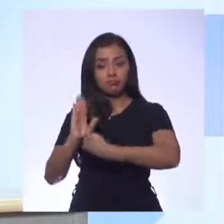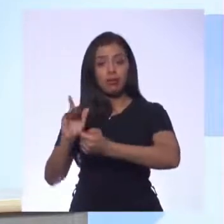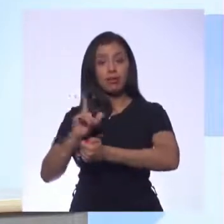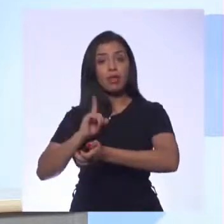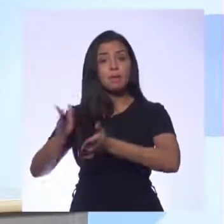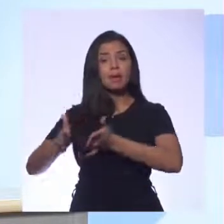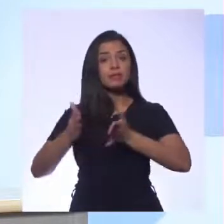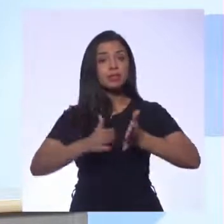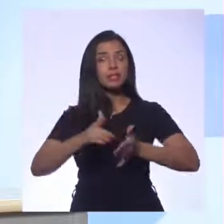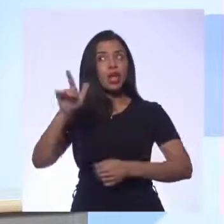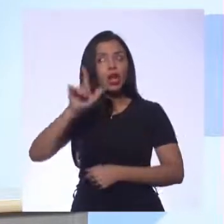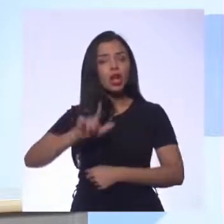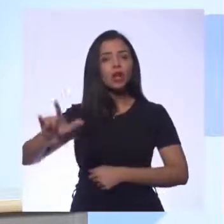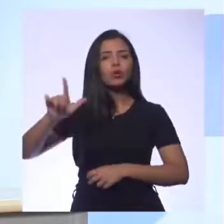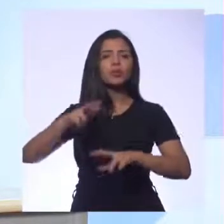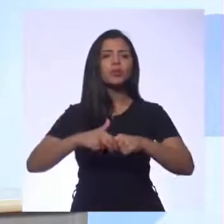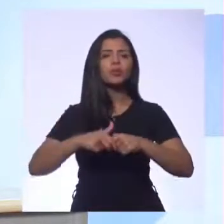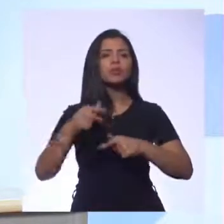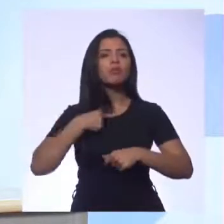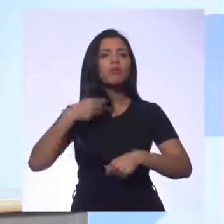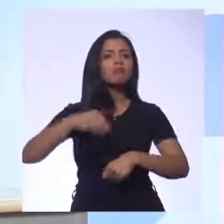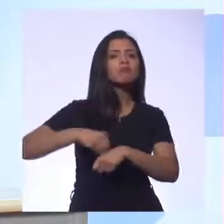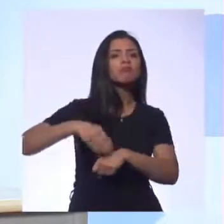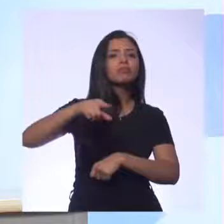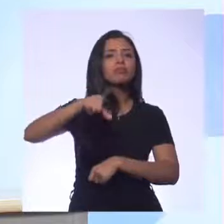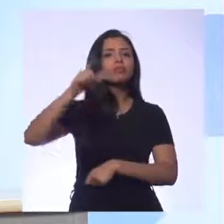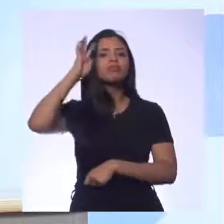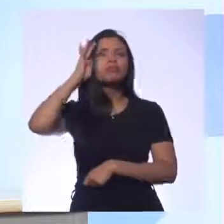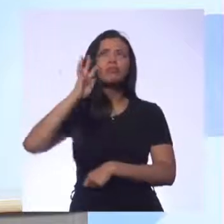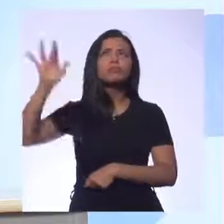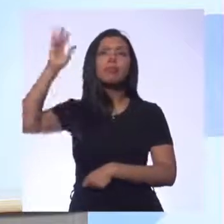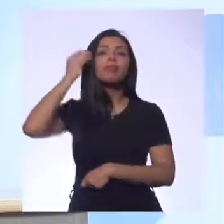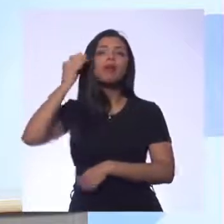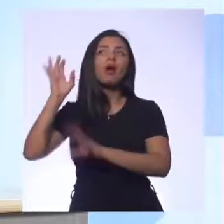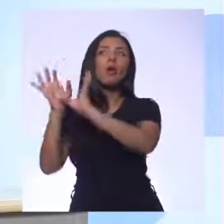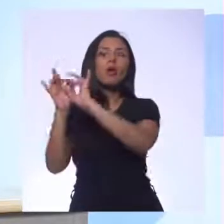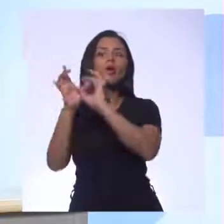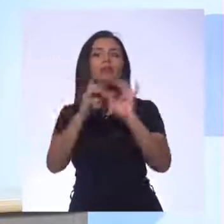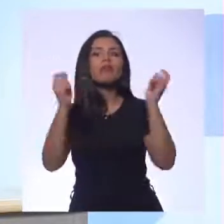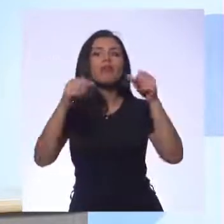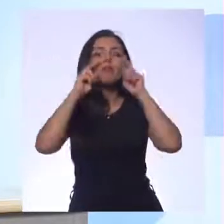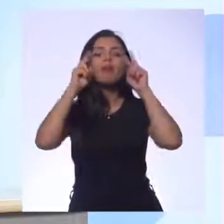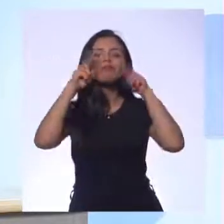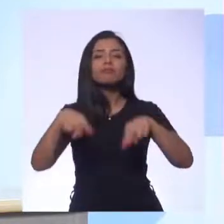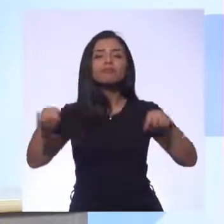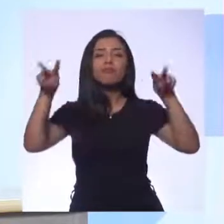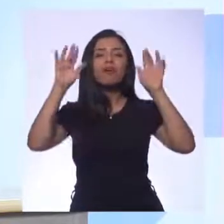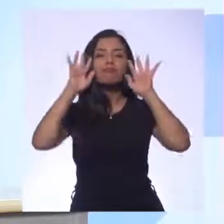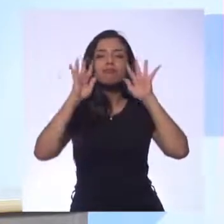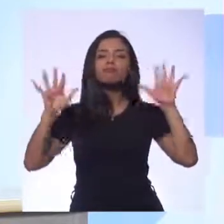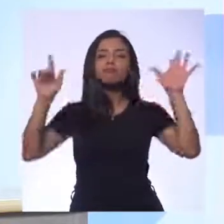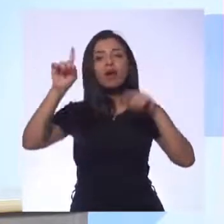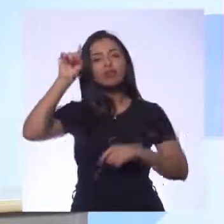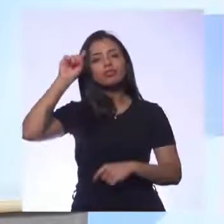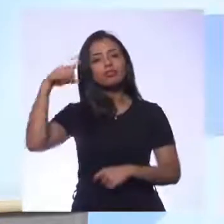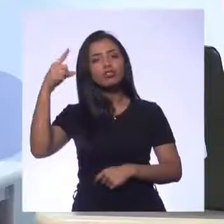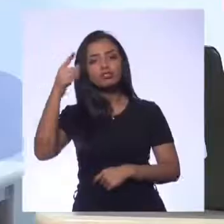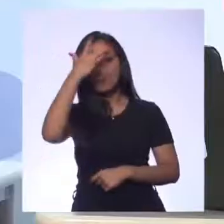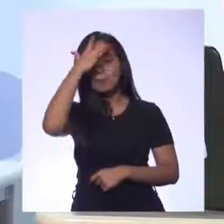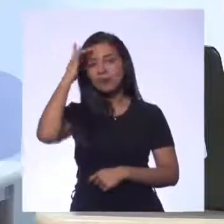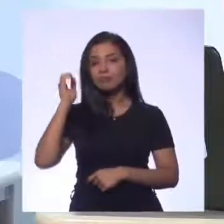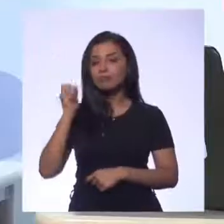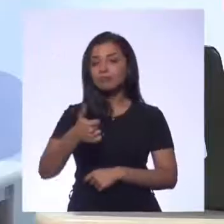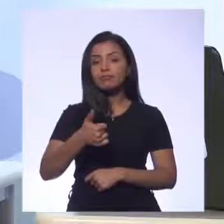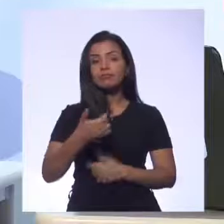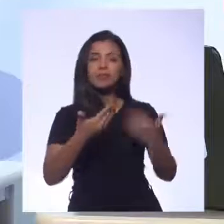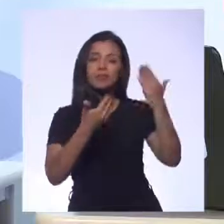vocês imaginarem a situação e contextualizar. Vocês vão visualizar, né, que é a rotina de uma pessoa, tá bom? Então,